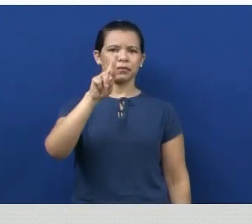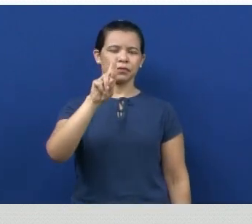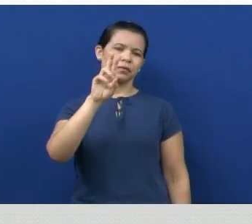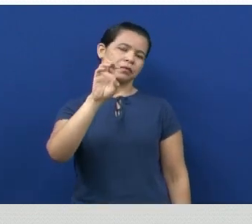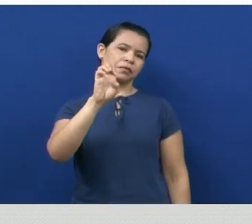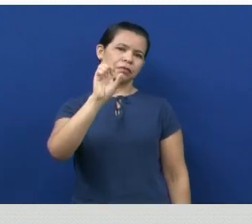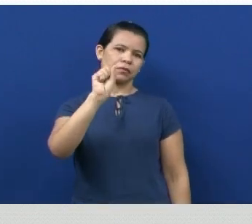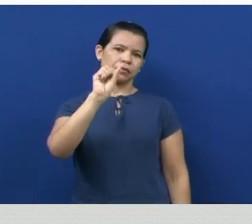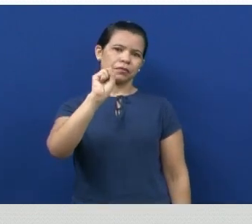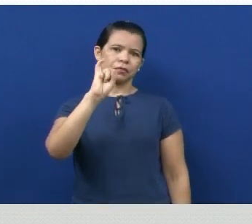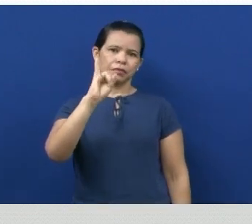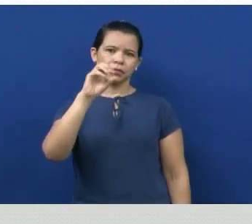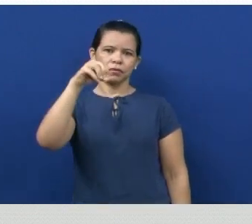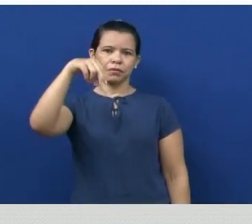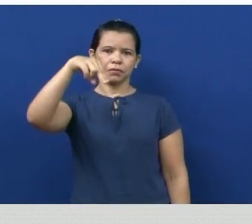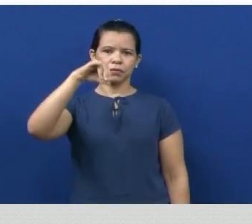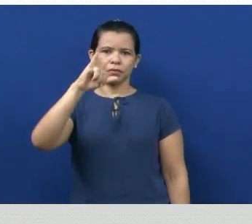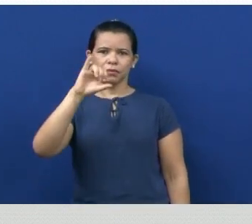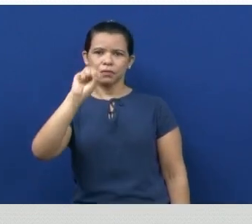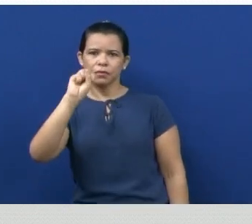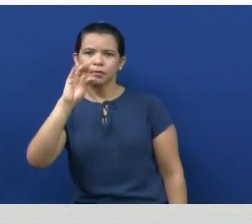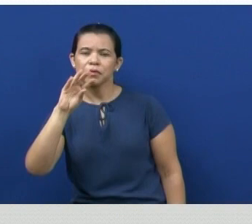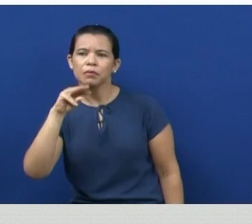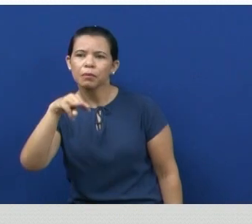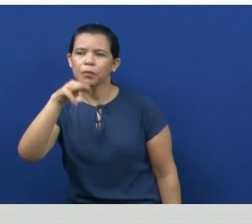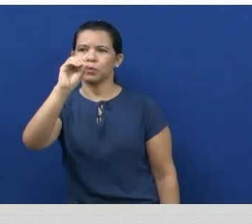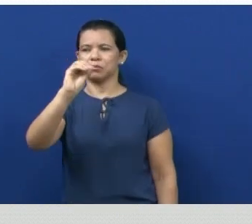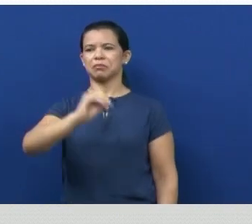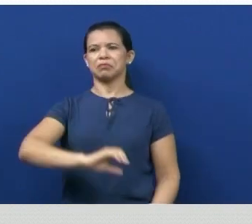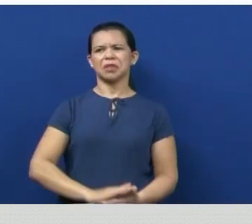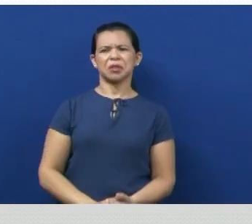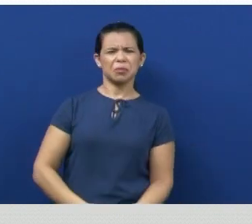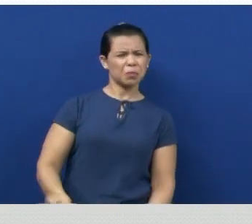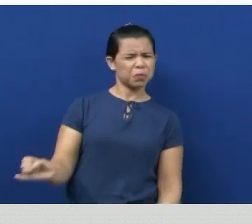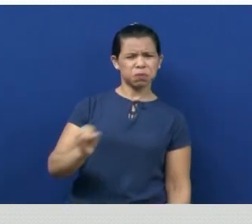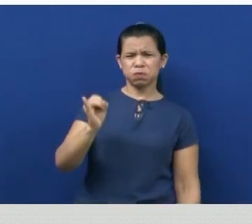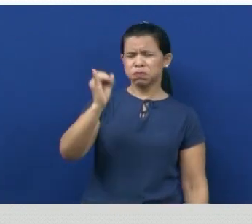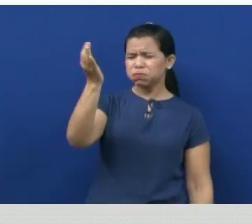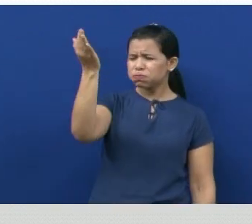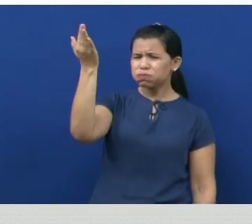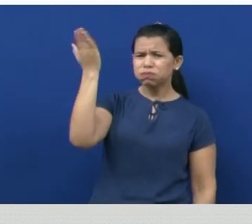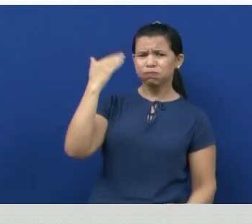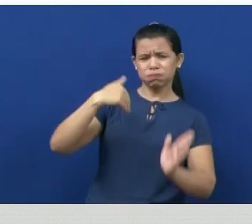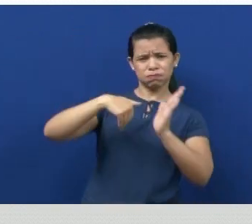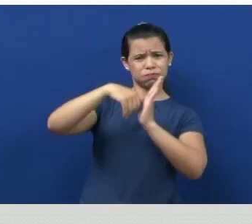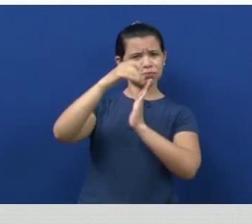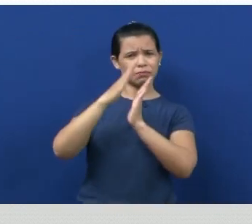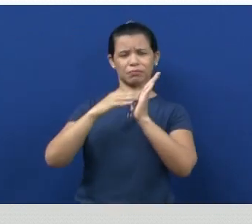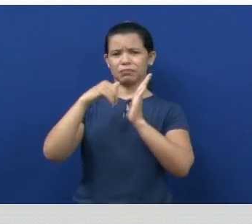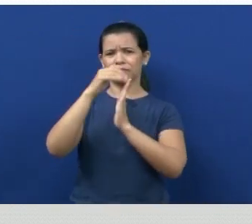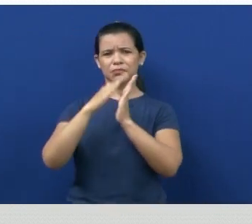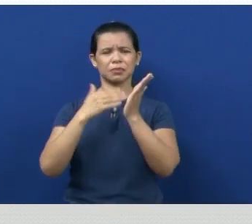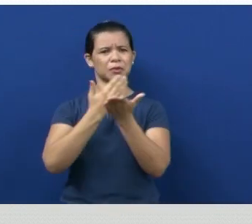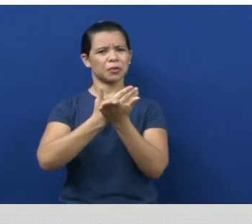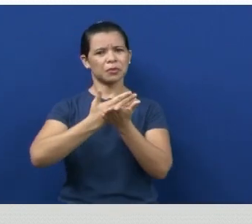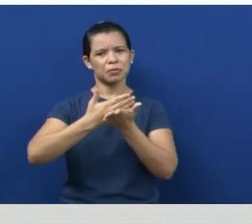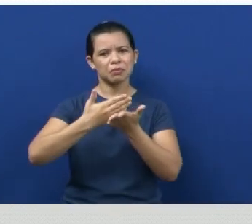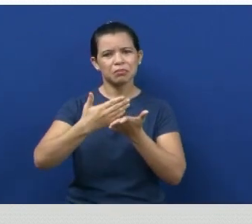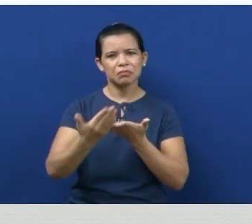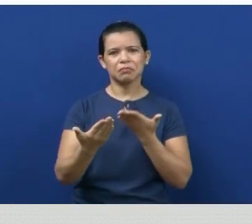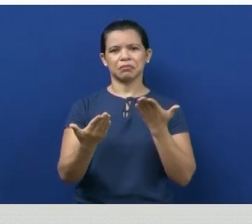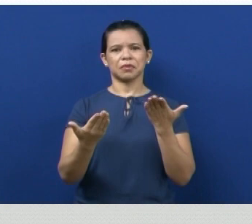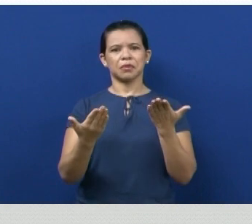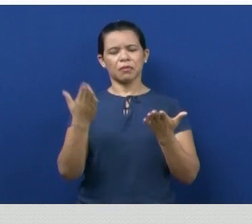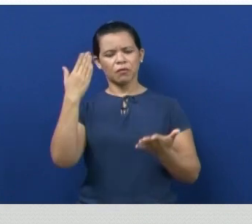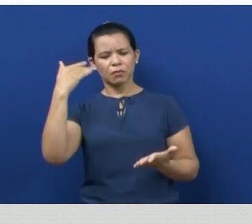um movimento artístico que revolucionou profundamente a pintura e deu início às grandes tendências da arte no